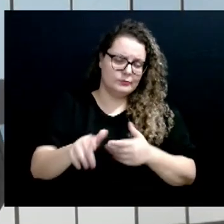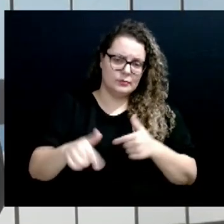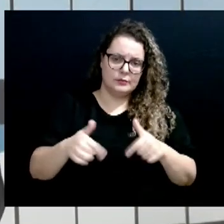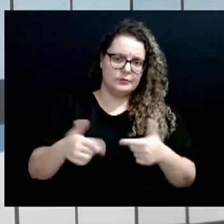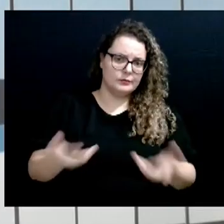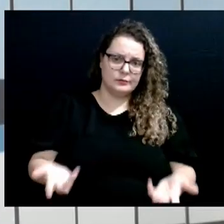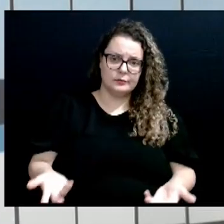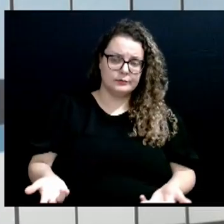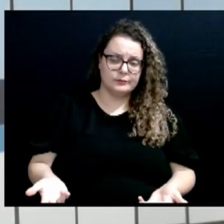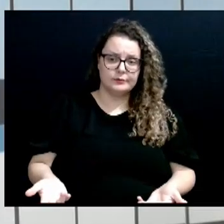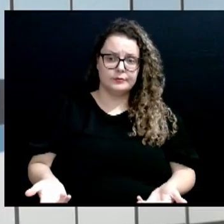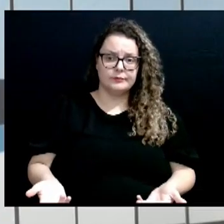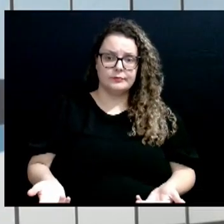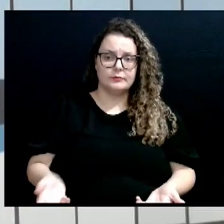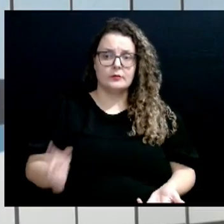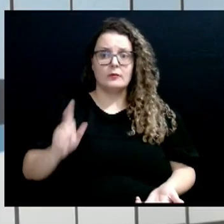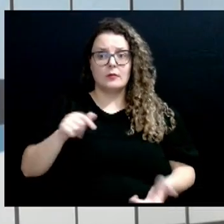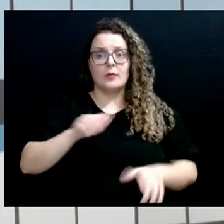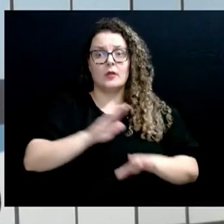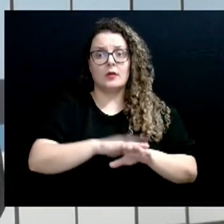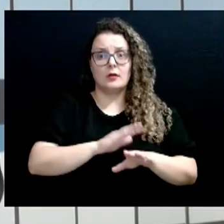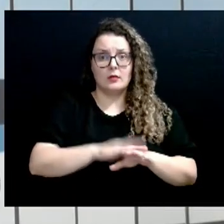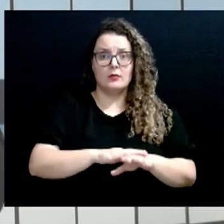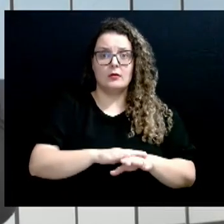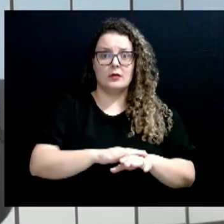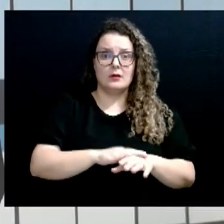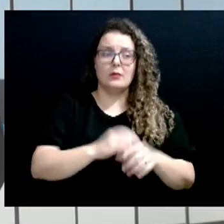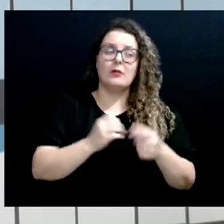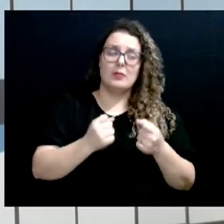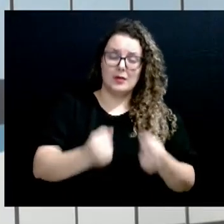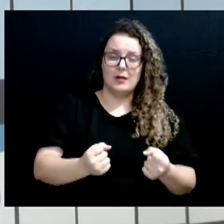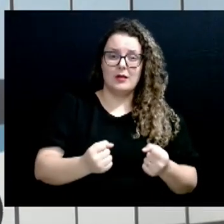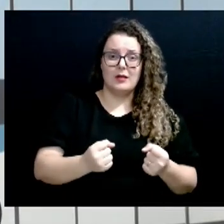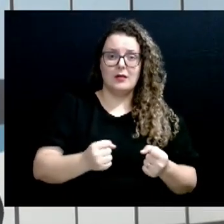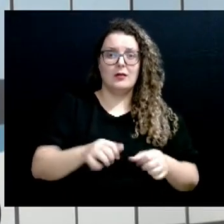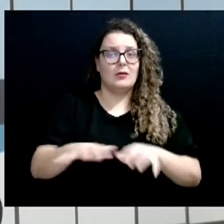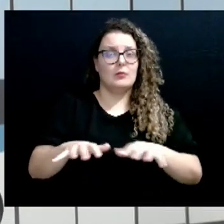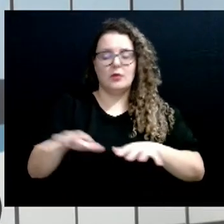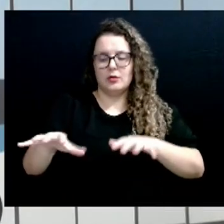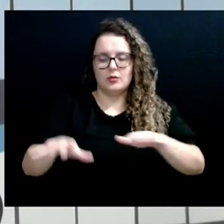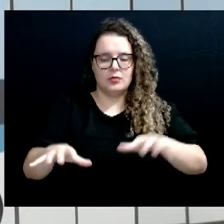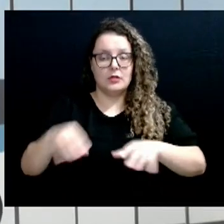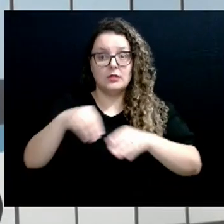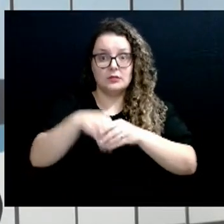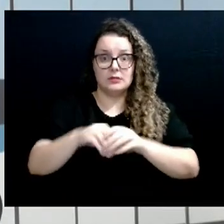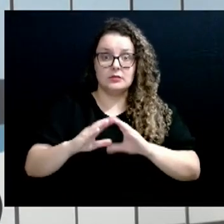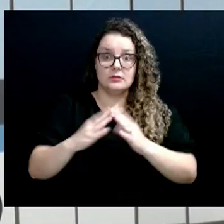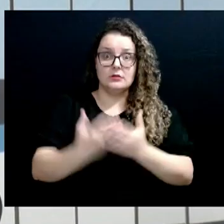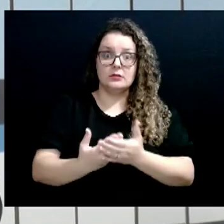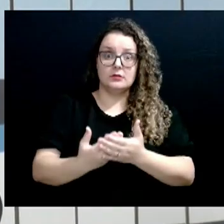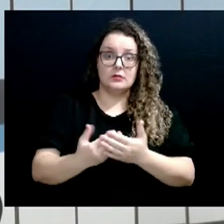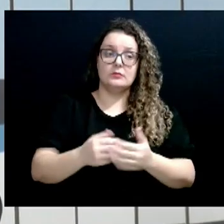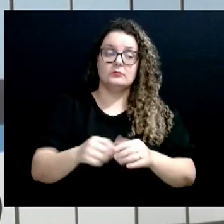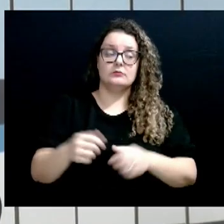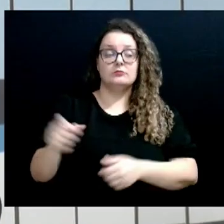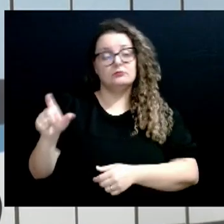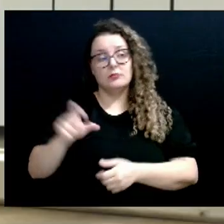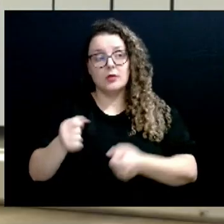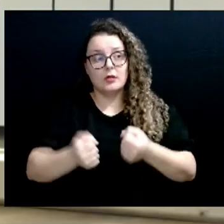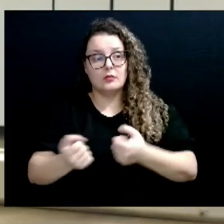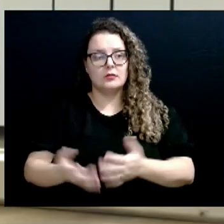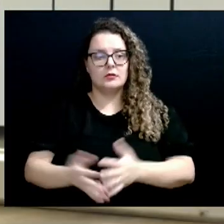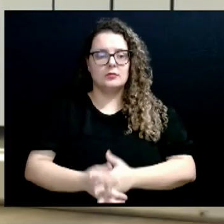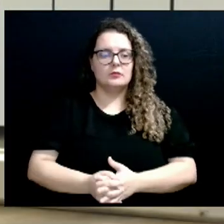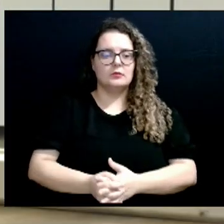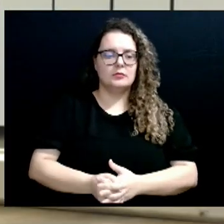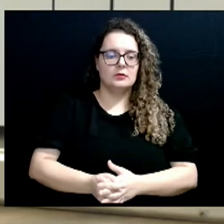é uma medida que é muito drástica, né, e mexe com vários setores dentro do setor das autoescolas. Doutor, o que mais consta